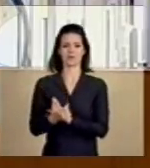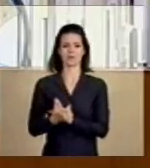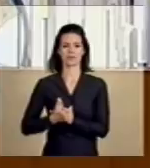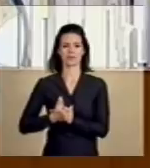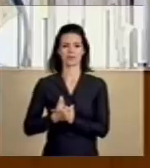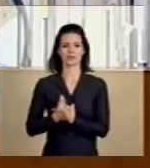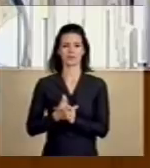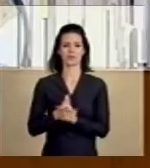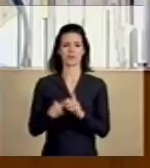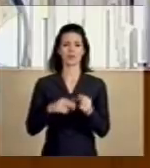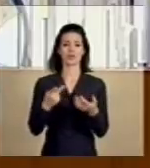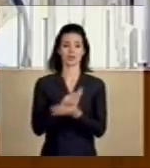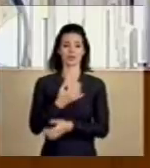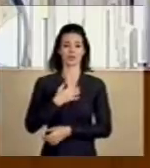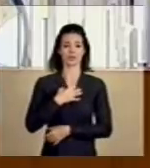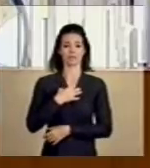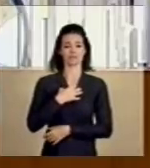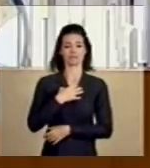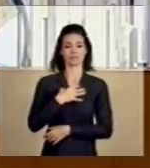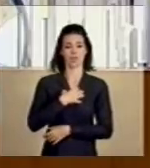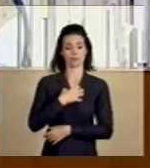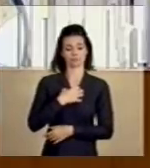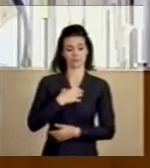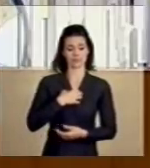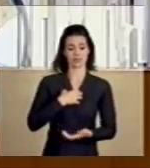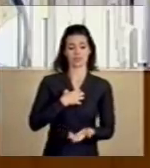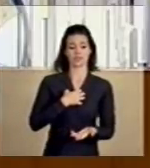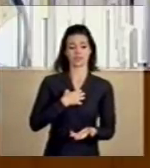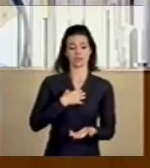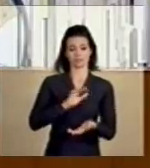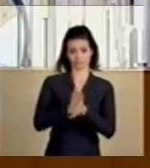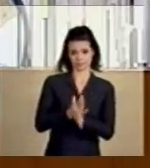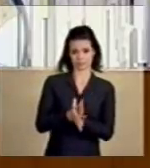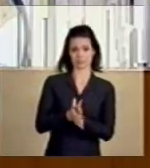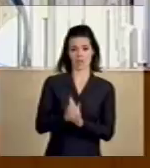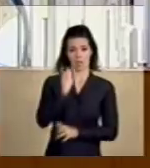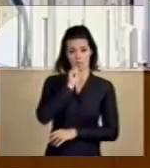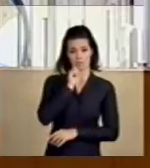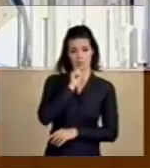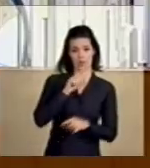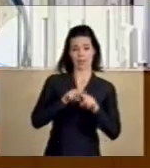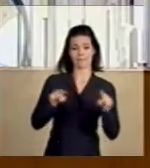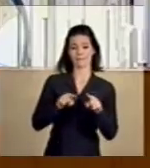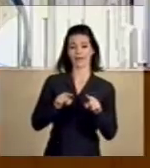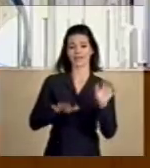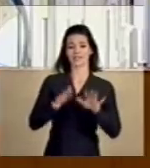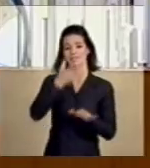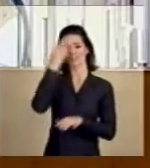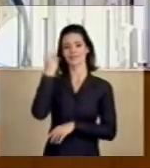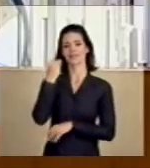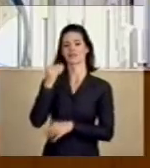pelo preconceito, mas não vejo, às vezes, que há esta forma. O que me lembrou algo que é da barbárie